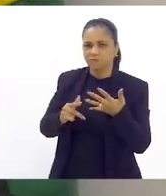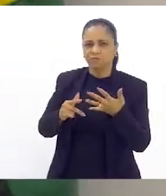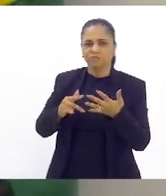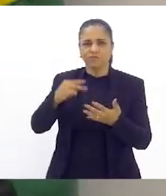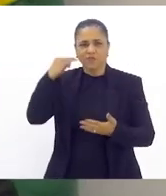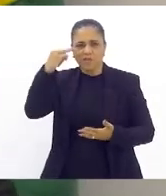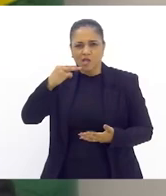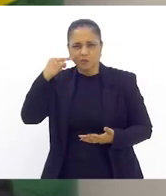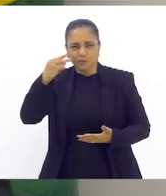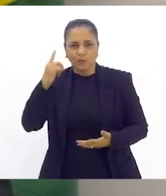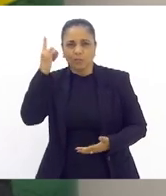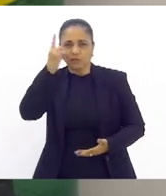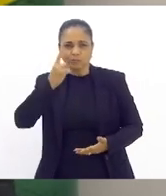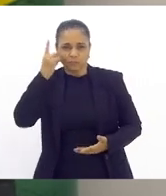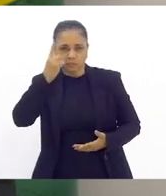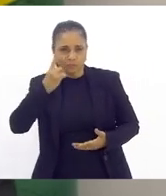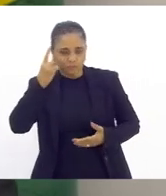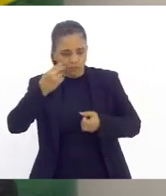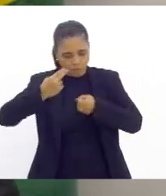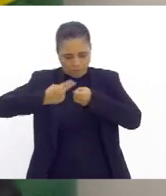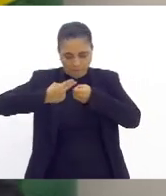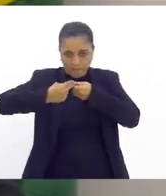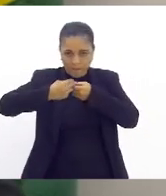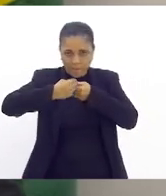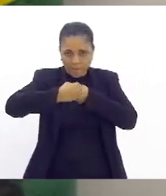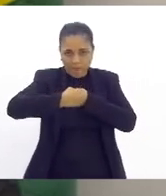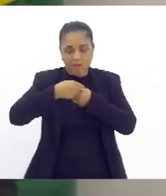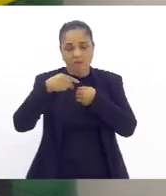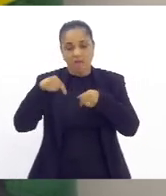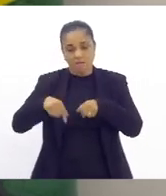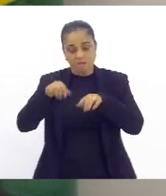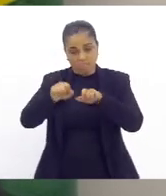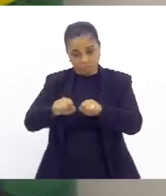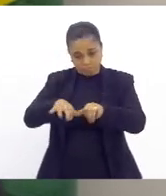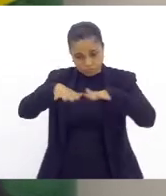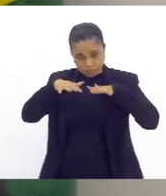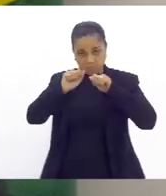diversos município esta casa Legislativa